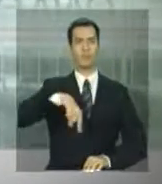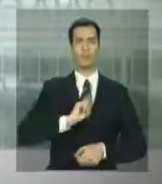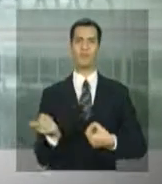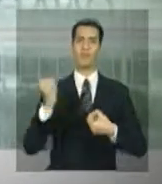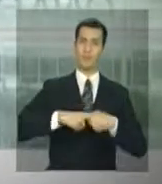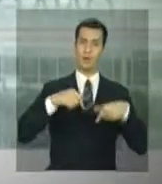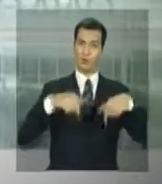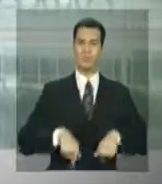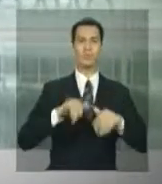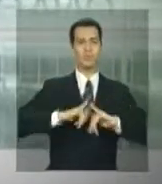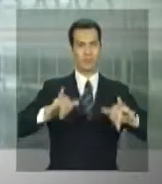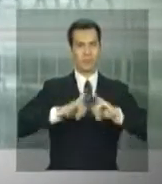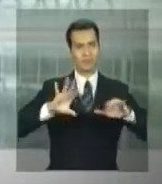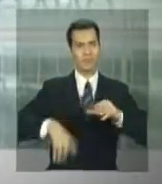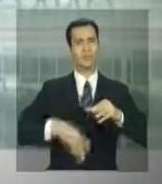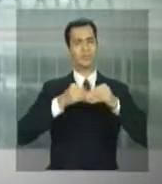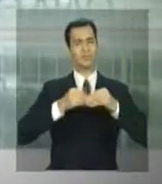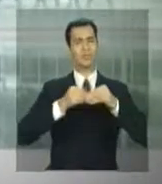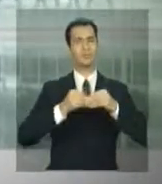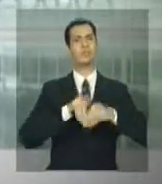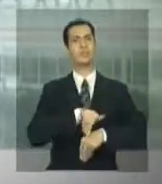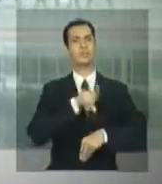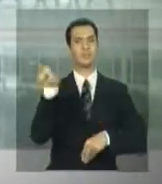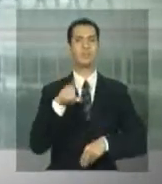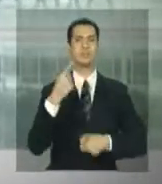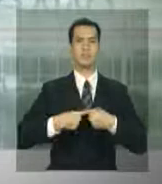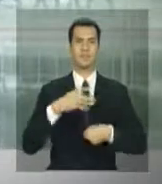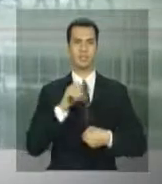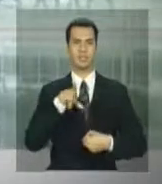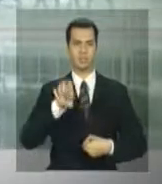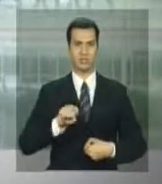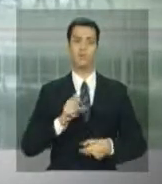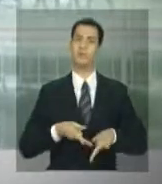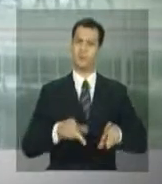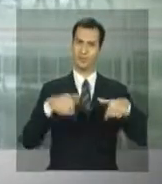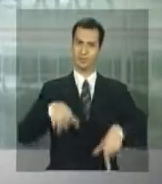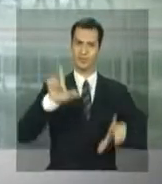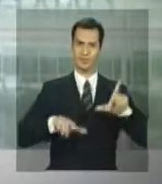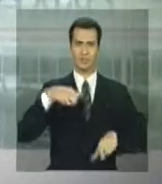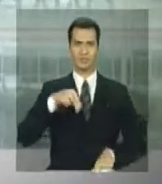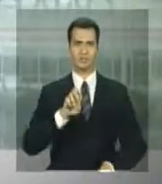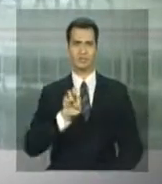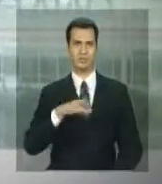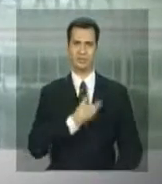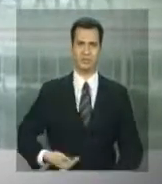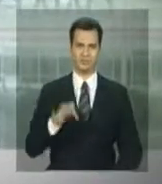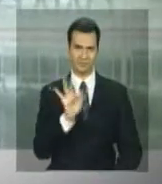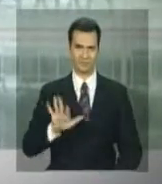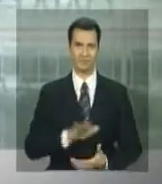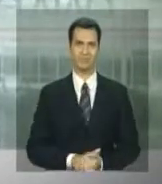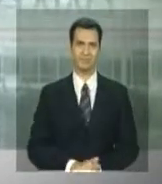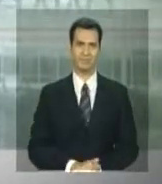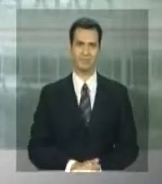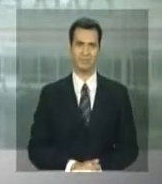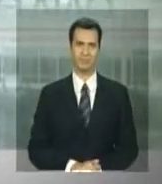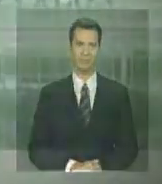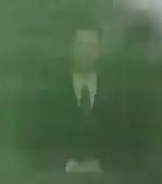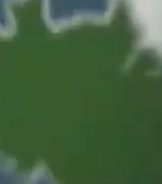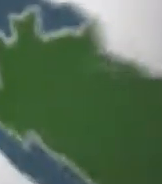momento com outras informações ao vivo, direto de Caxias do Sul. Continue com a gente, NBR, a TV do Governo Federal.